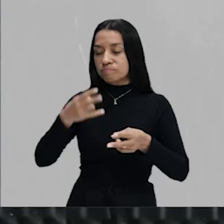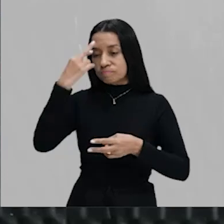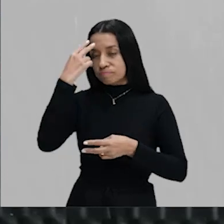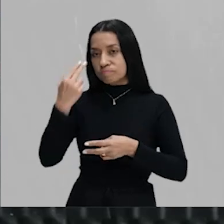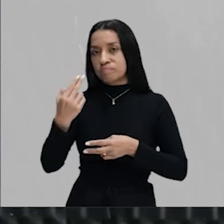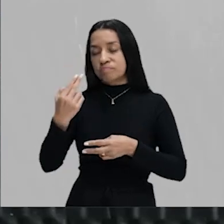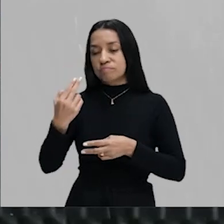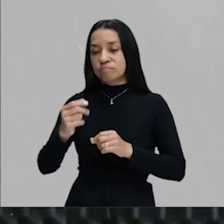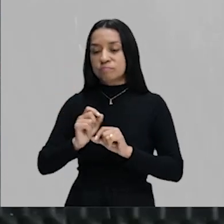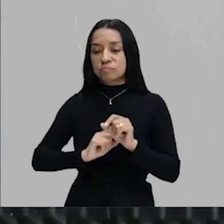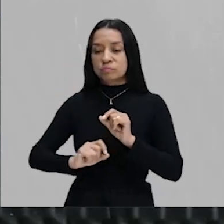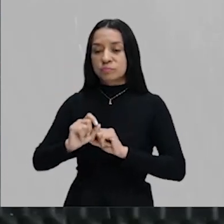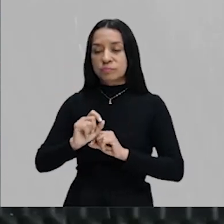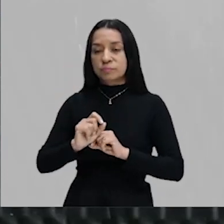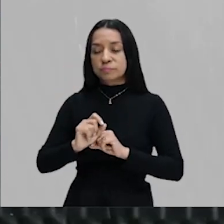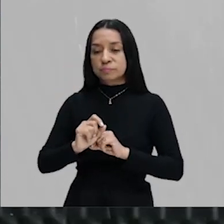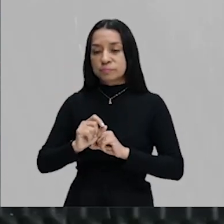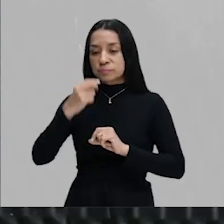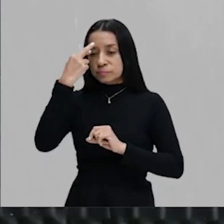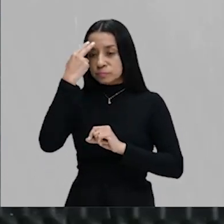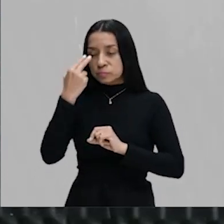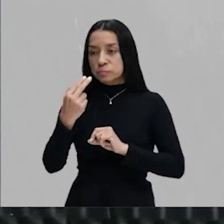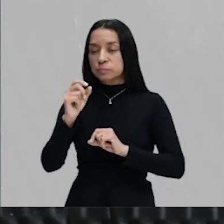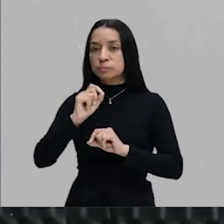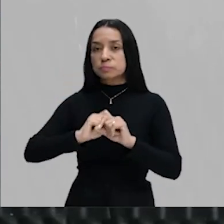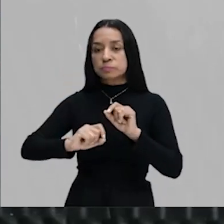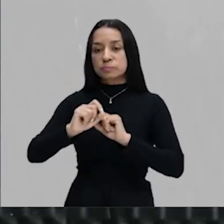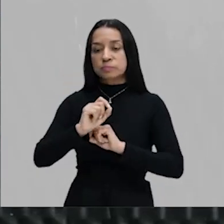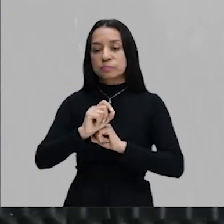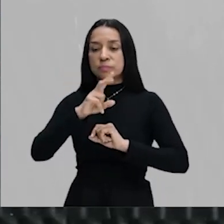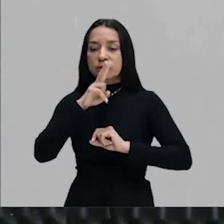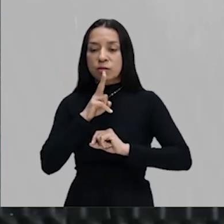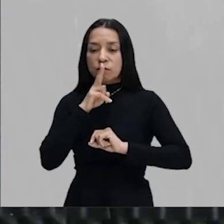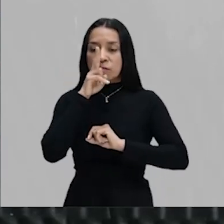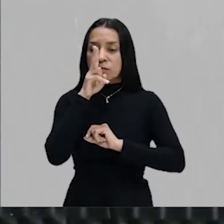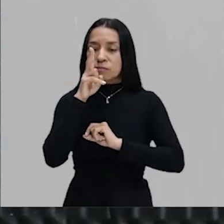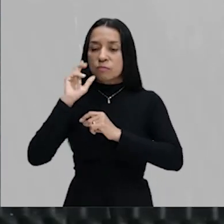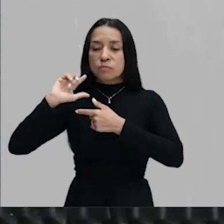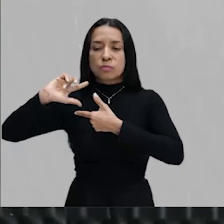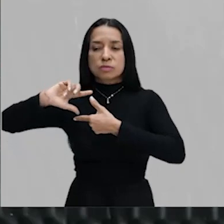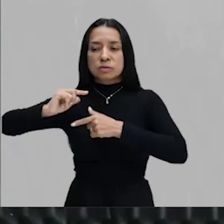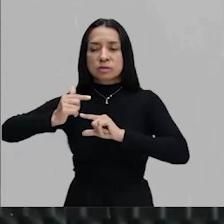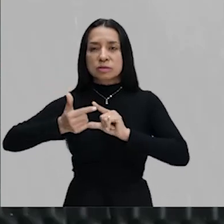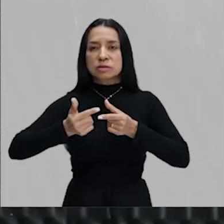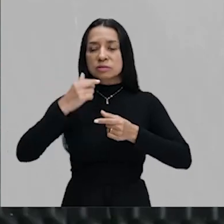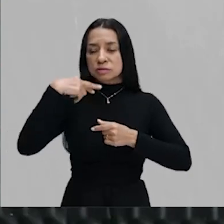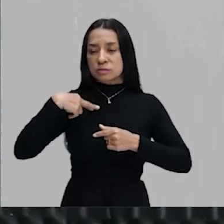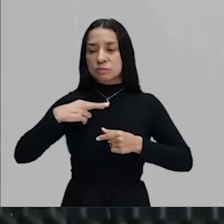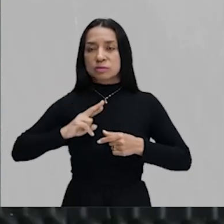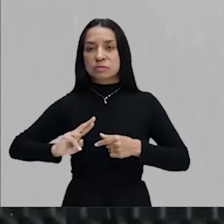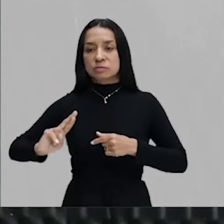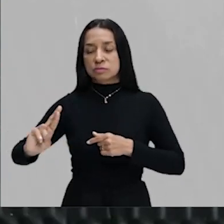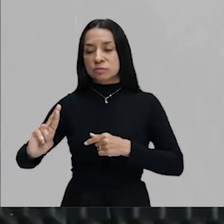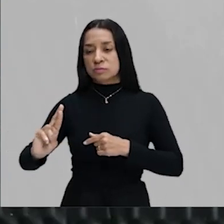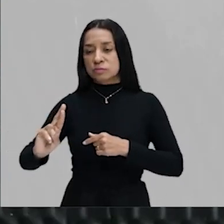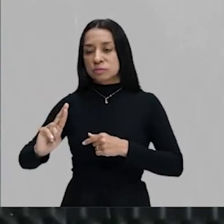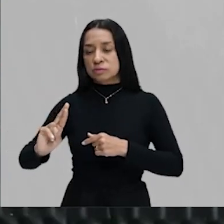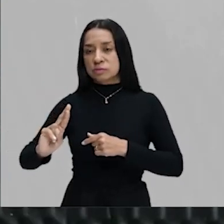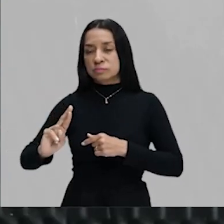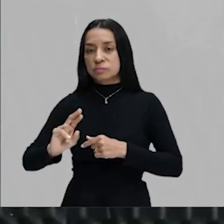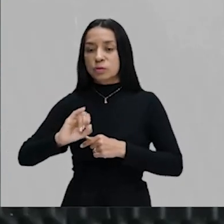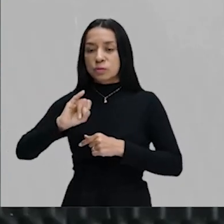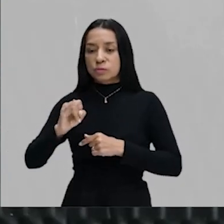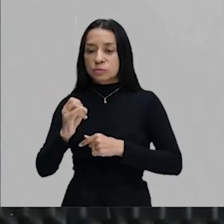acabamos de falar, ela é uma história que a força da tradição religiosa judaica